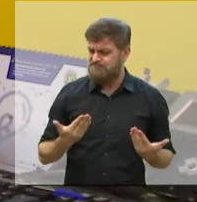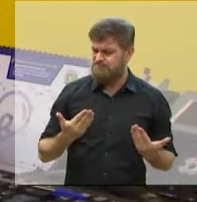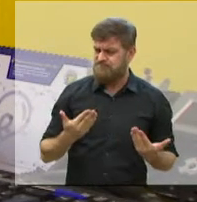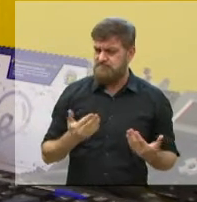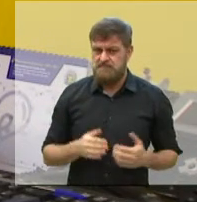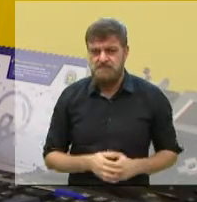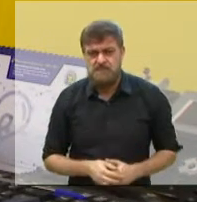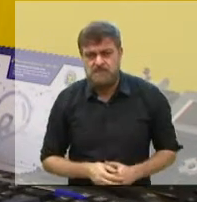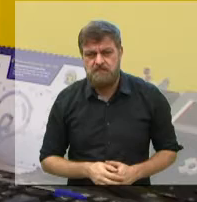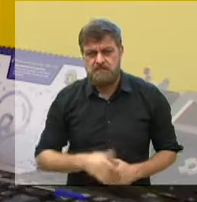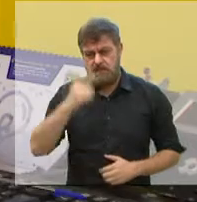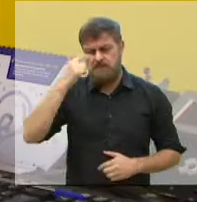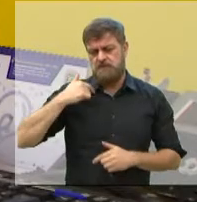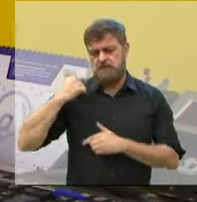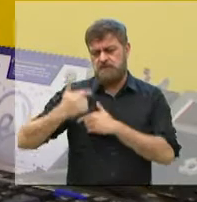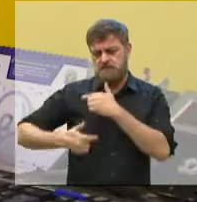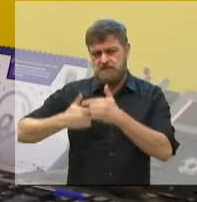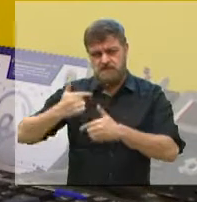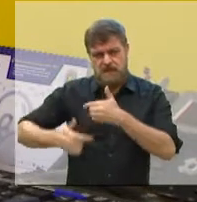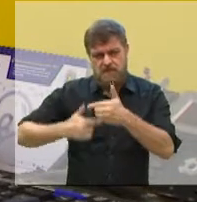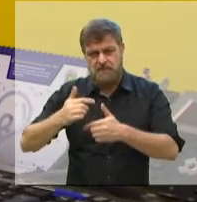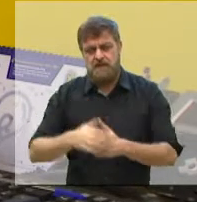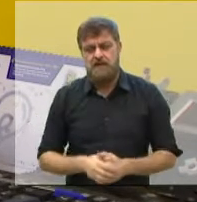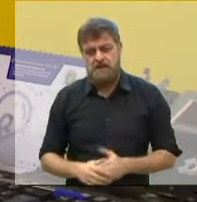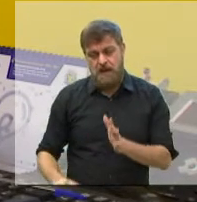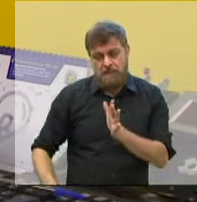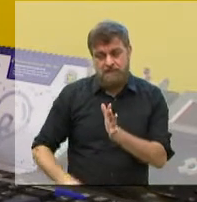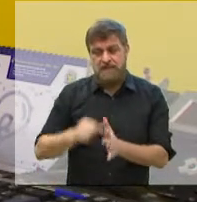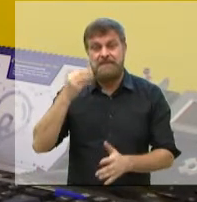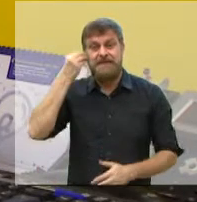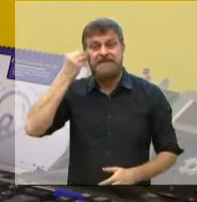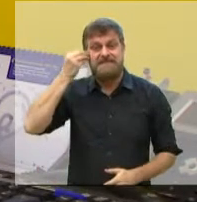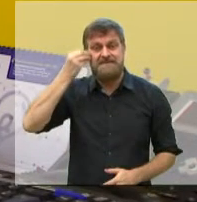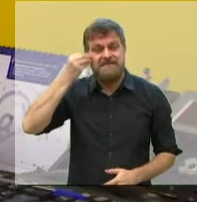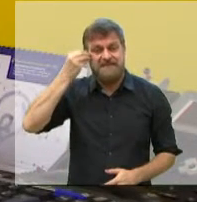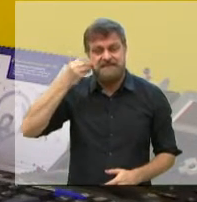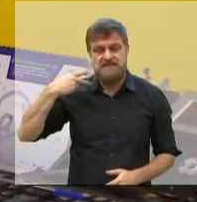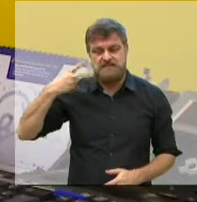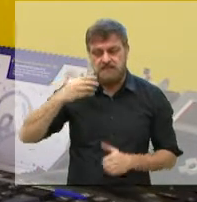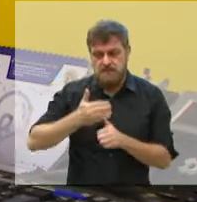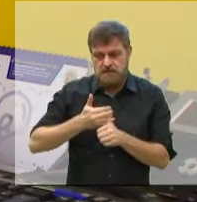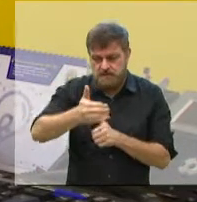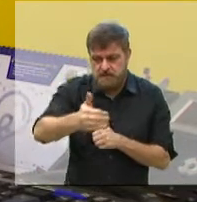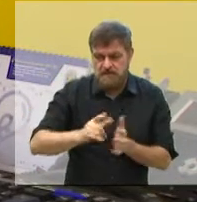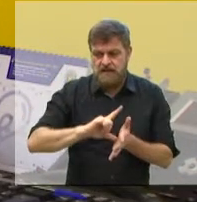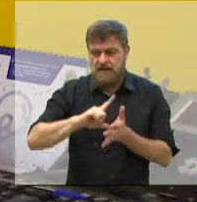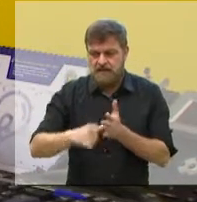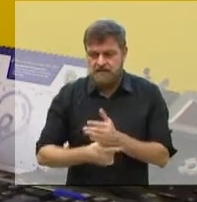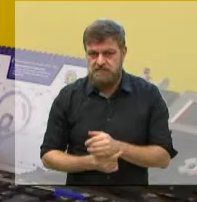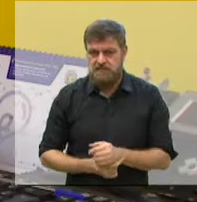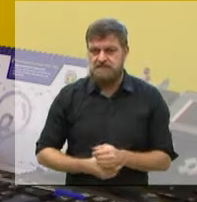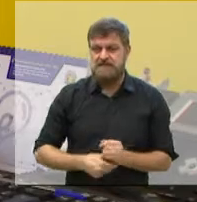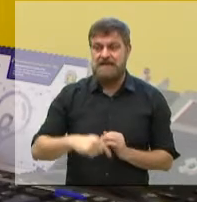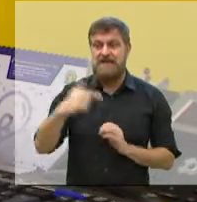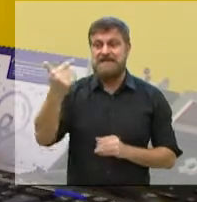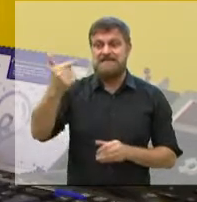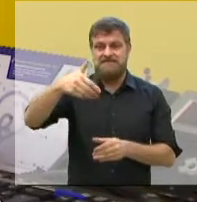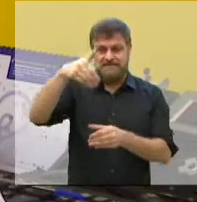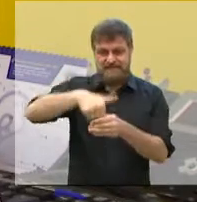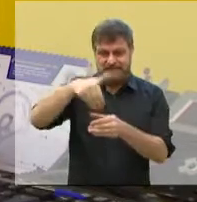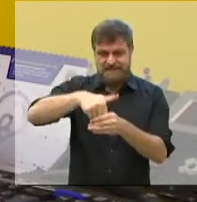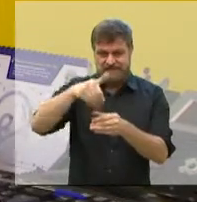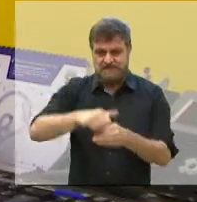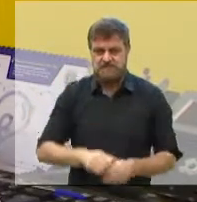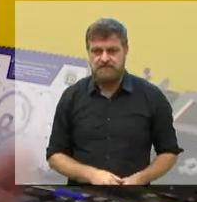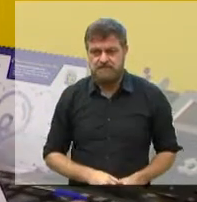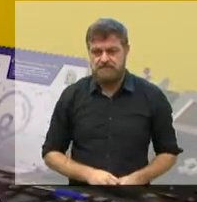e fiz esse trabalho no meu primeiro mandato. Aí fui para a reeleição. Todo mundo fala que